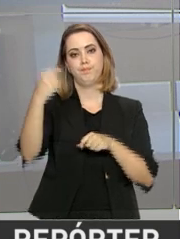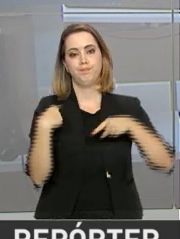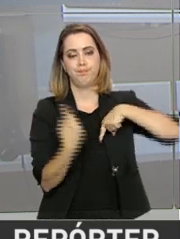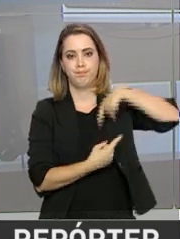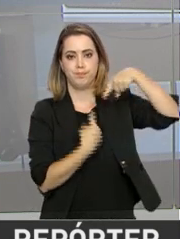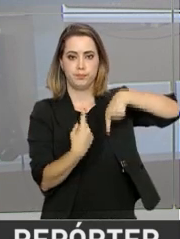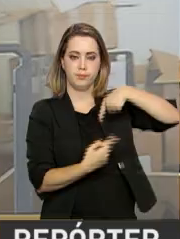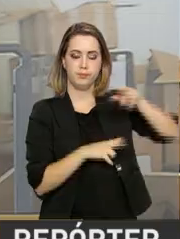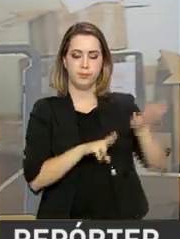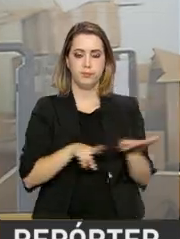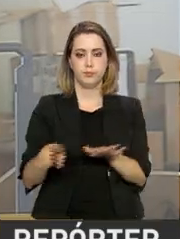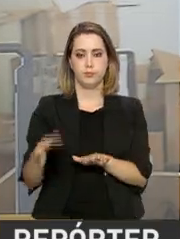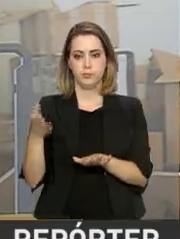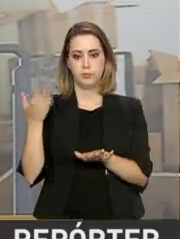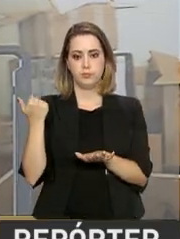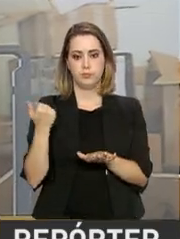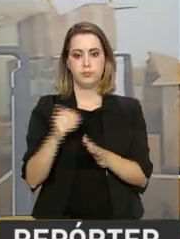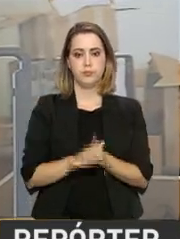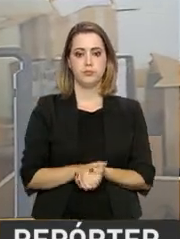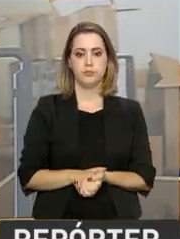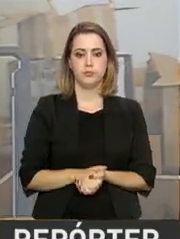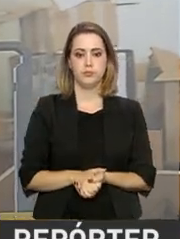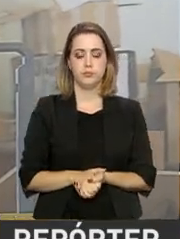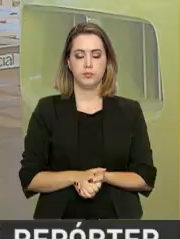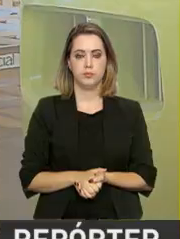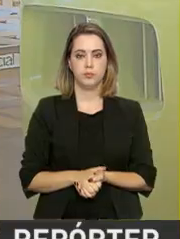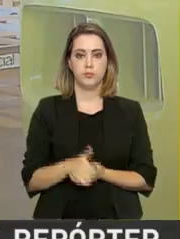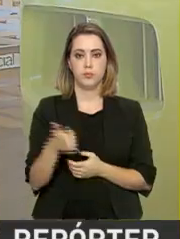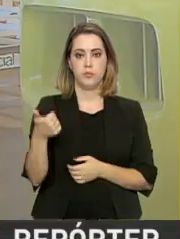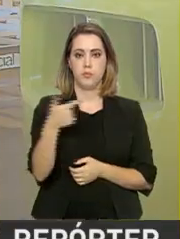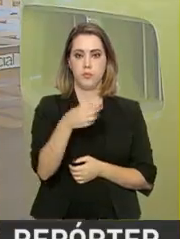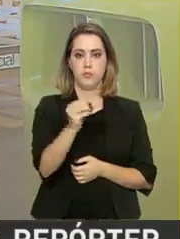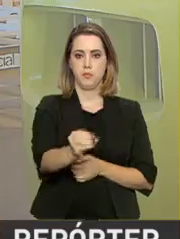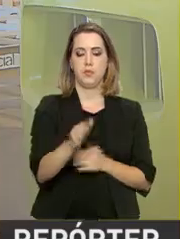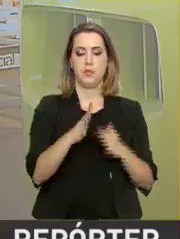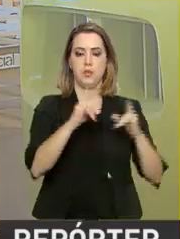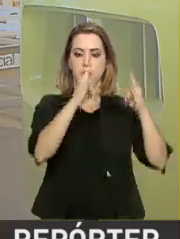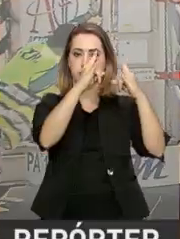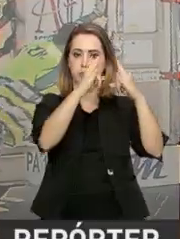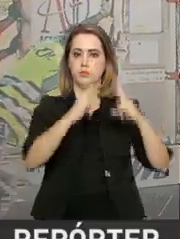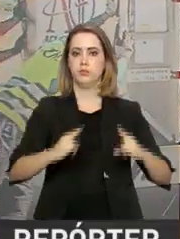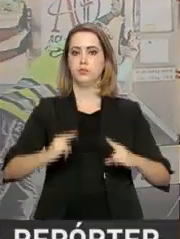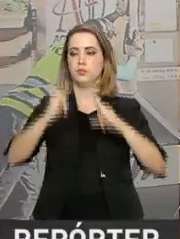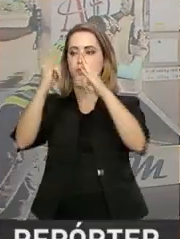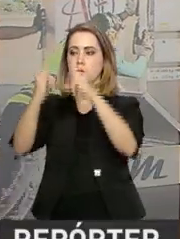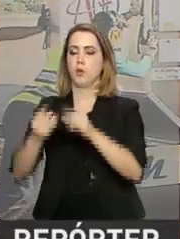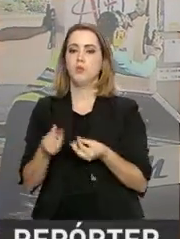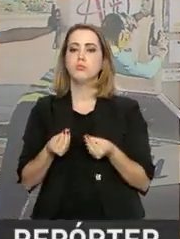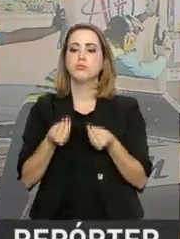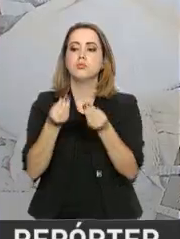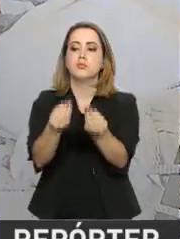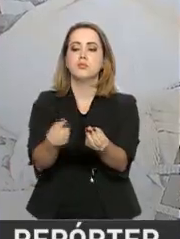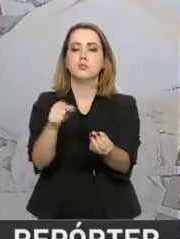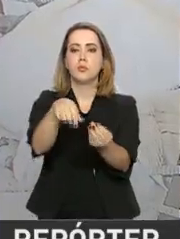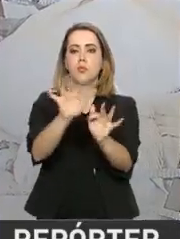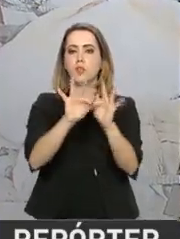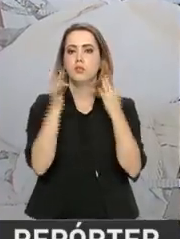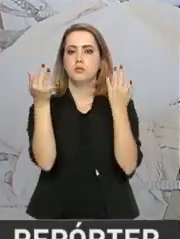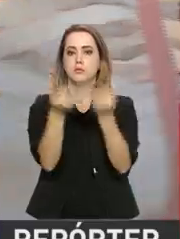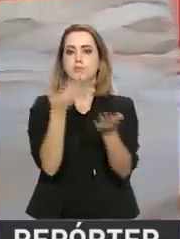semana passada 120 barracas foram enviadas para famílias que ficaram